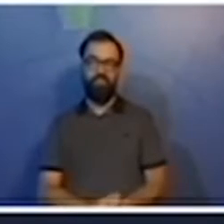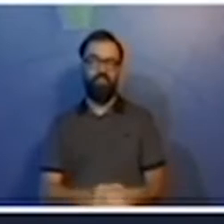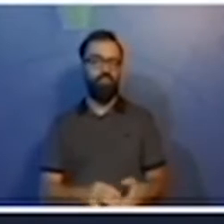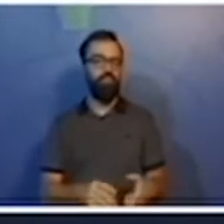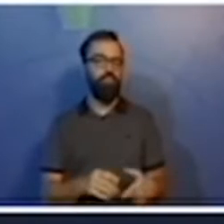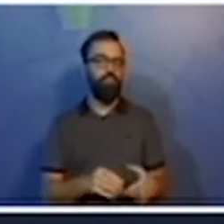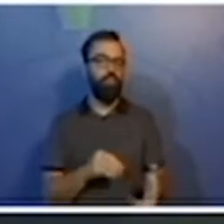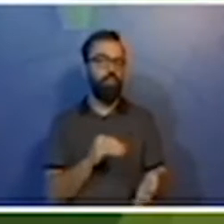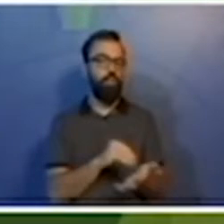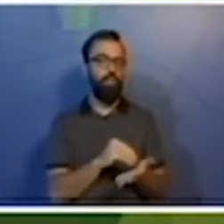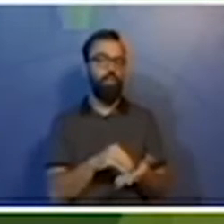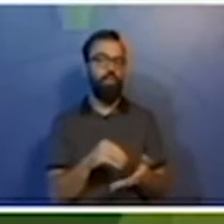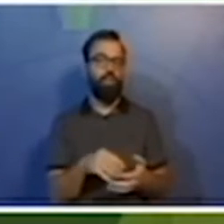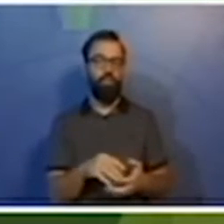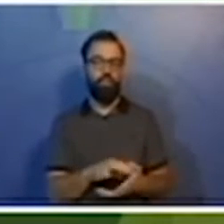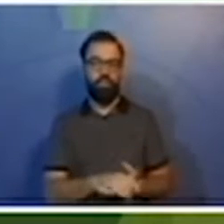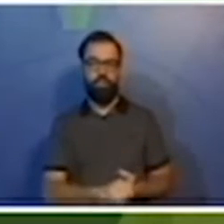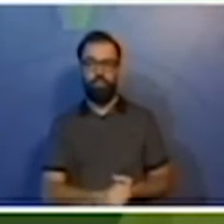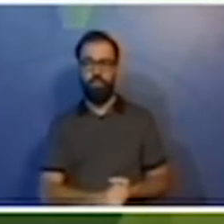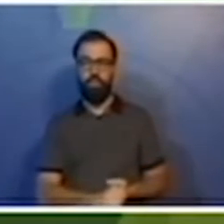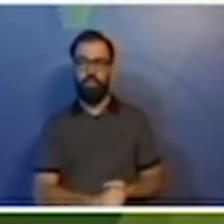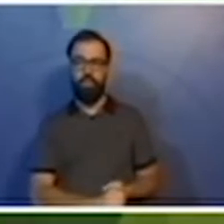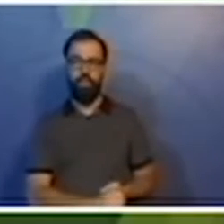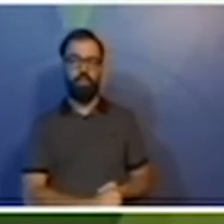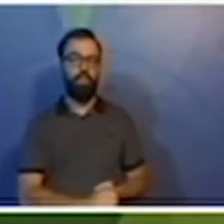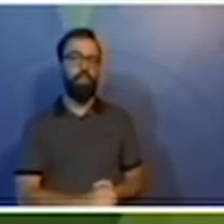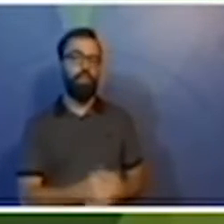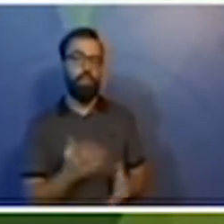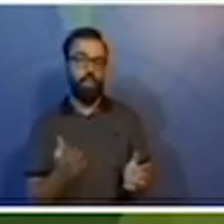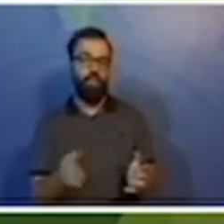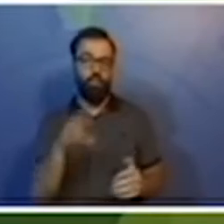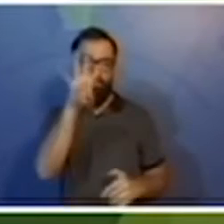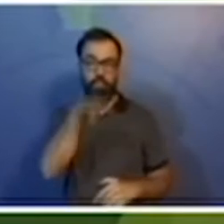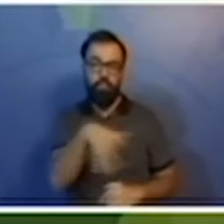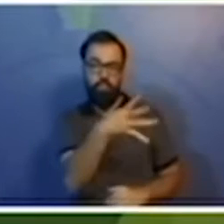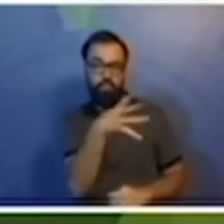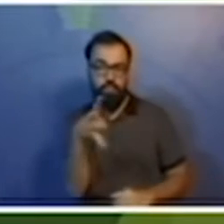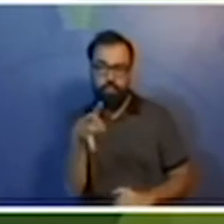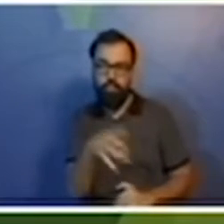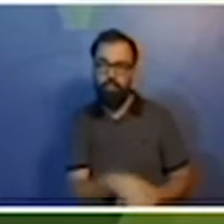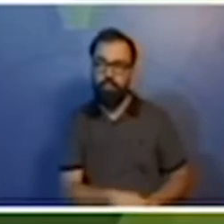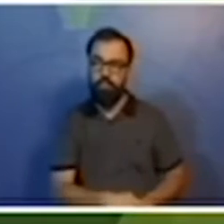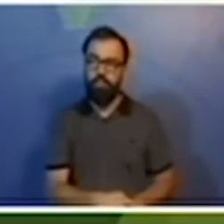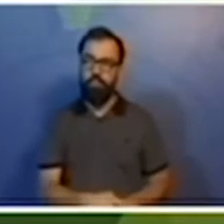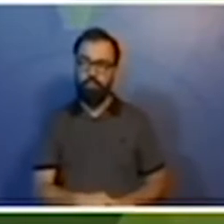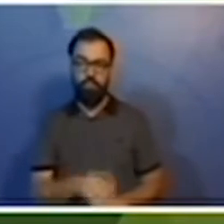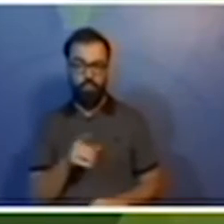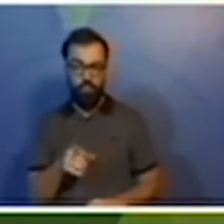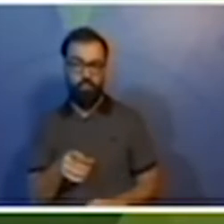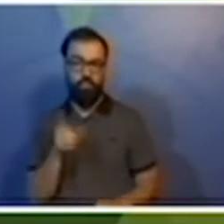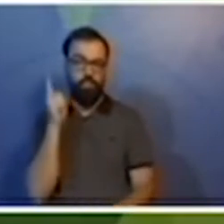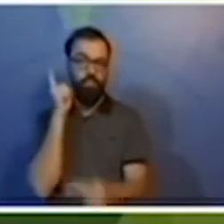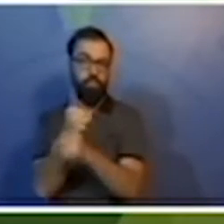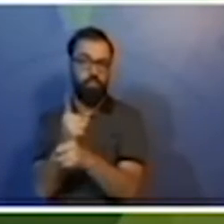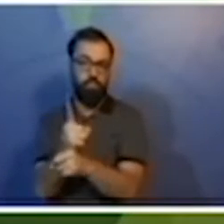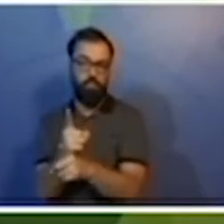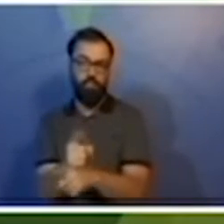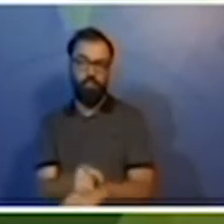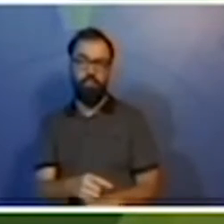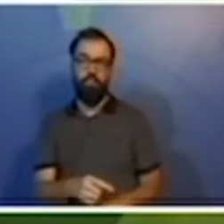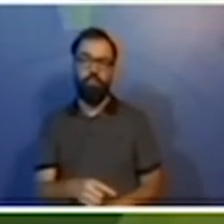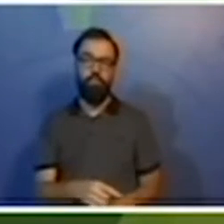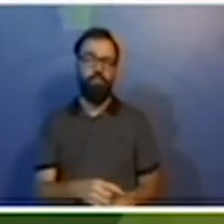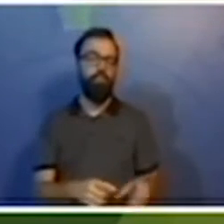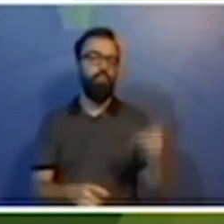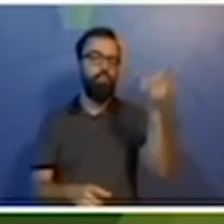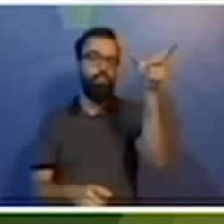é complemento. A gente poderia completar essa tabela para ver se a gente descobre qual é